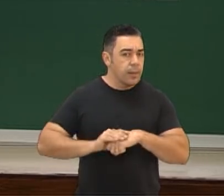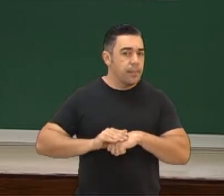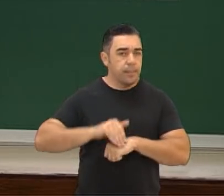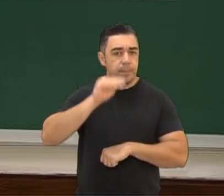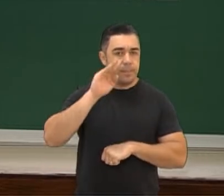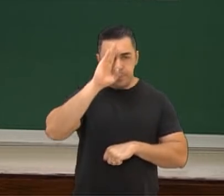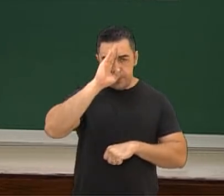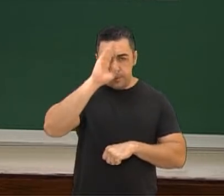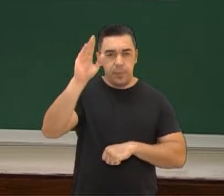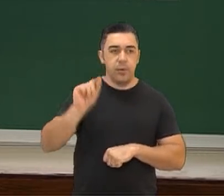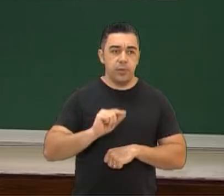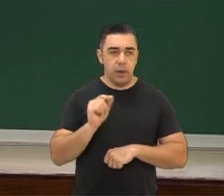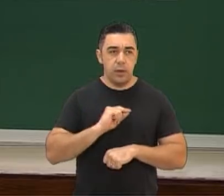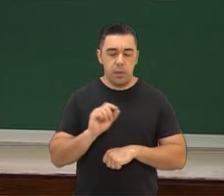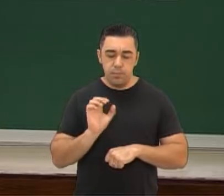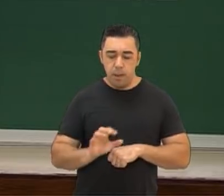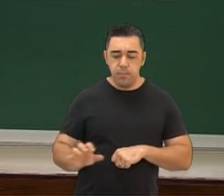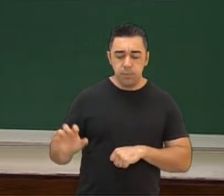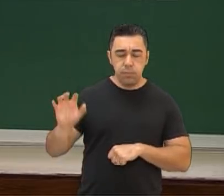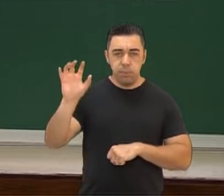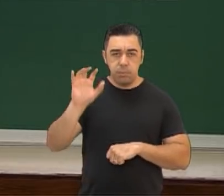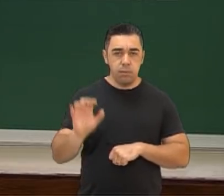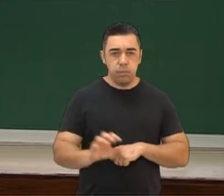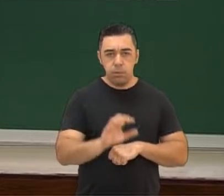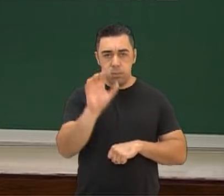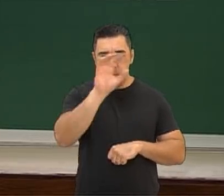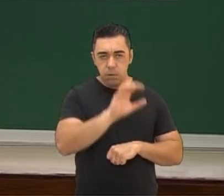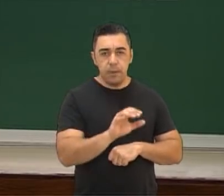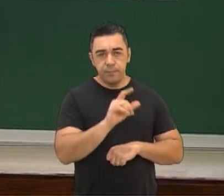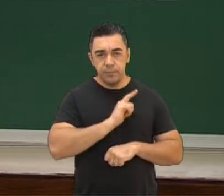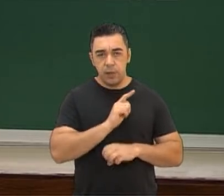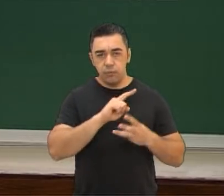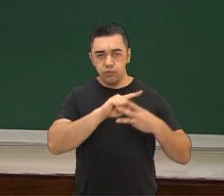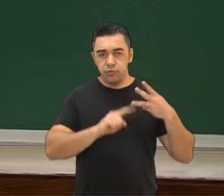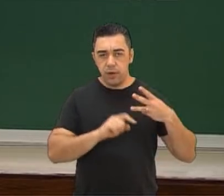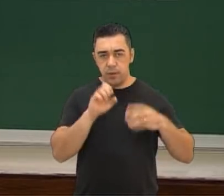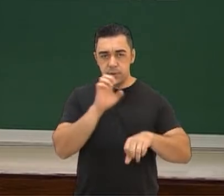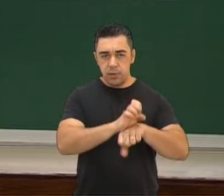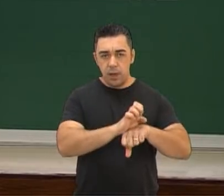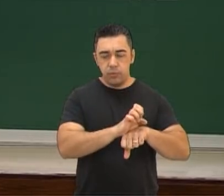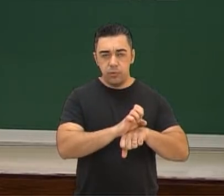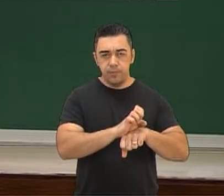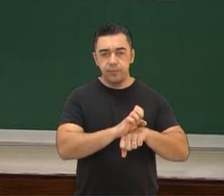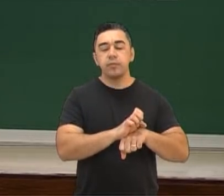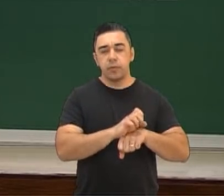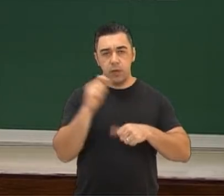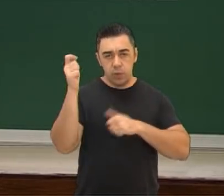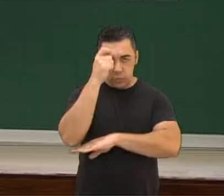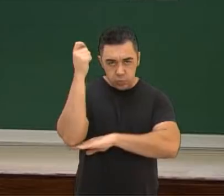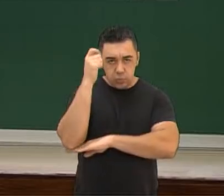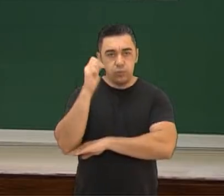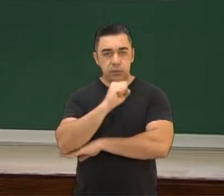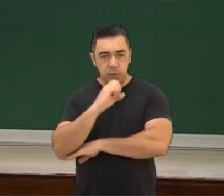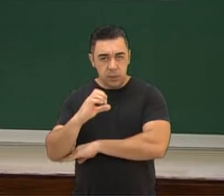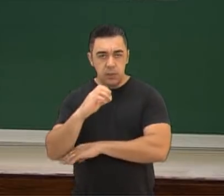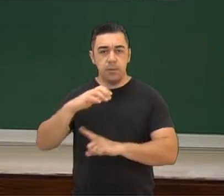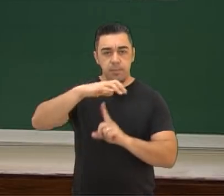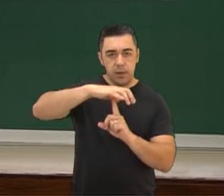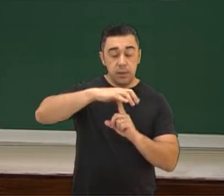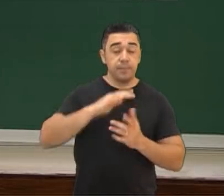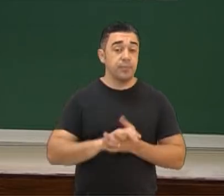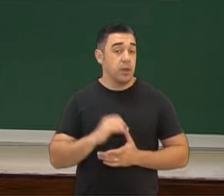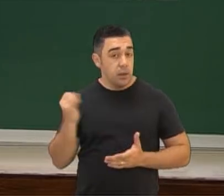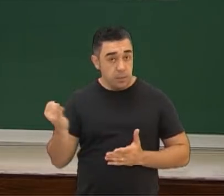espalhados aqui nas diferentes partes dos 3 estados da região sul. Então, também é um elemento importante ali